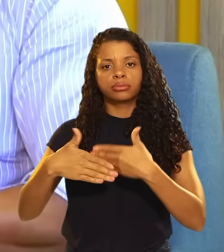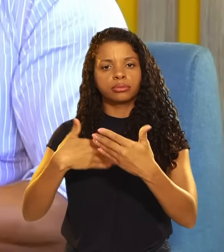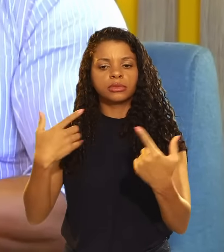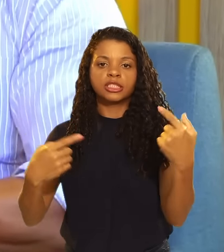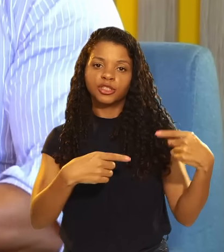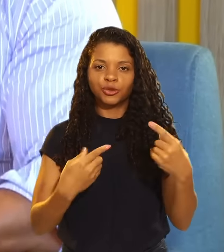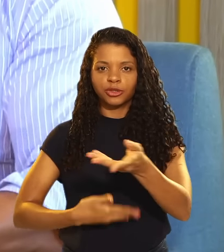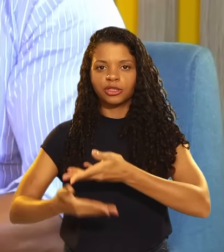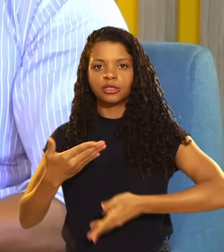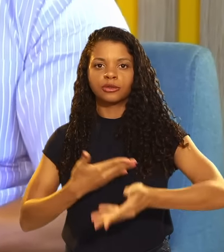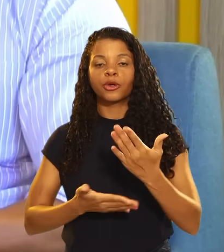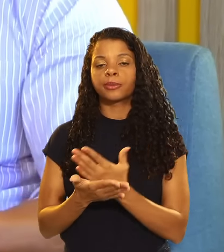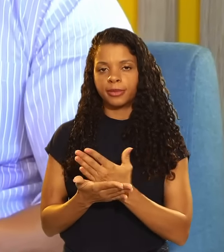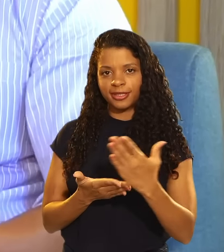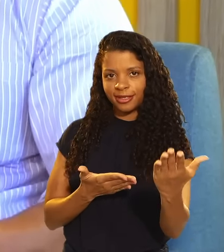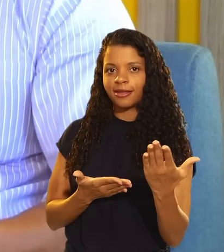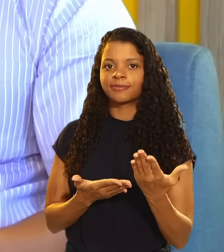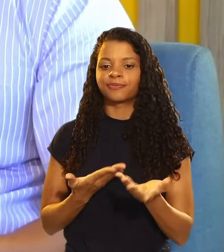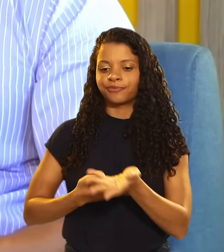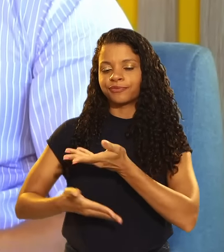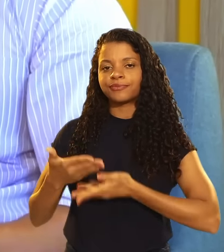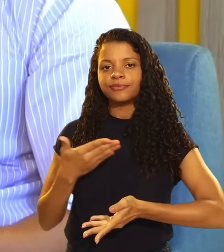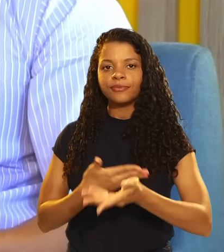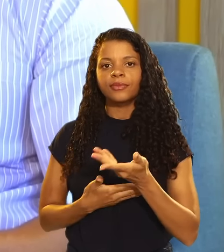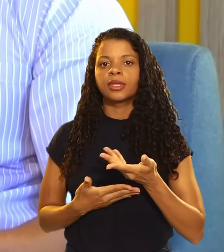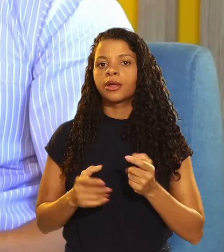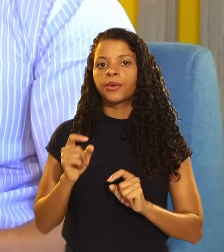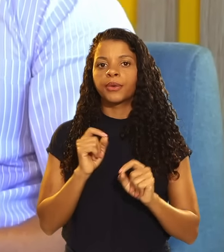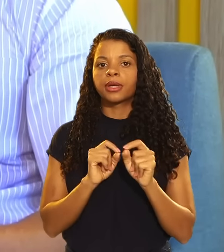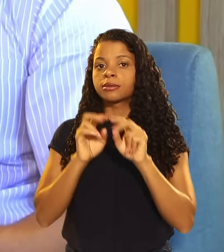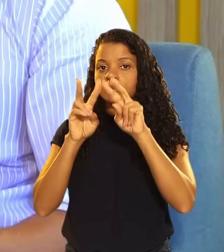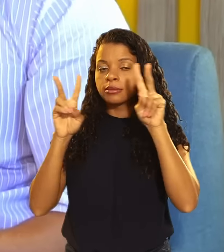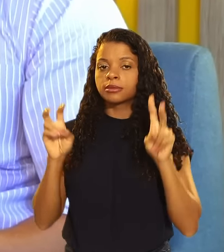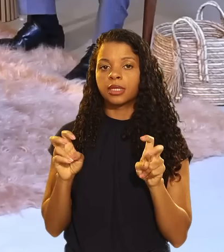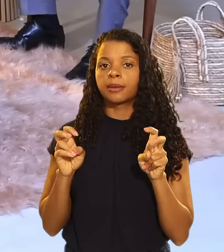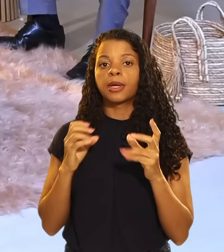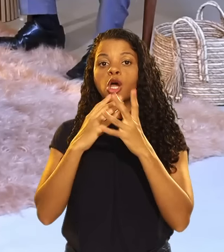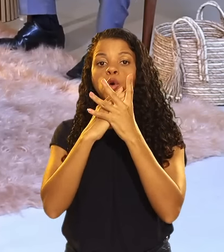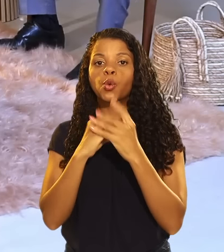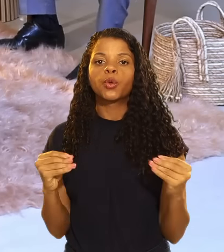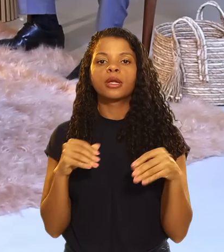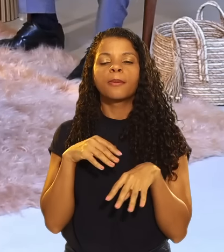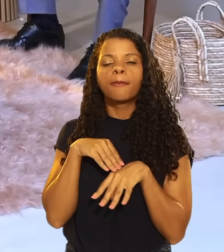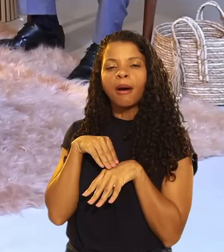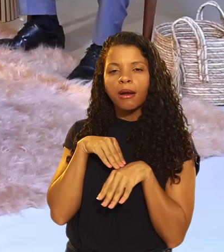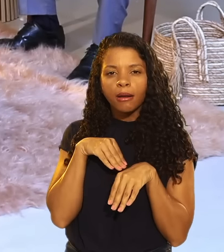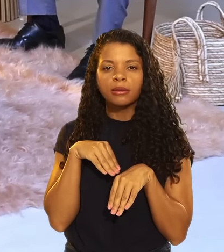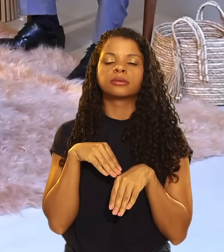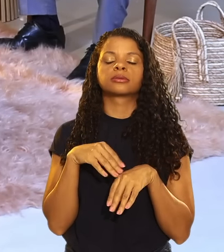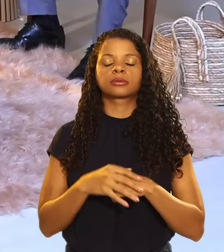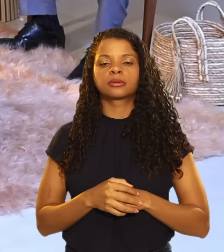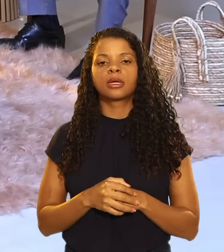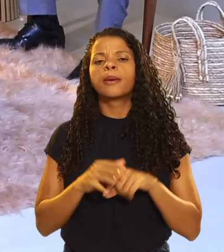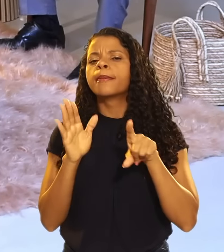lição de domingo, né, pastor? A lição de domingo, ela traz justamente a temática sobre curando um paralítico e vamos direto à pergunta, né? O